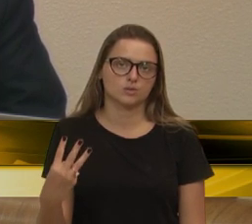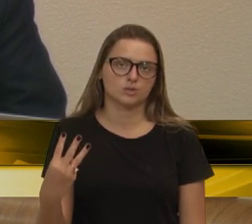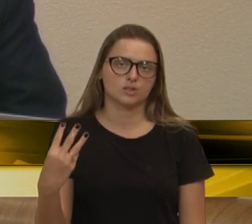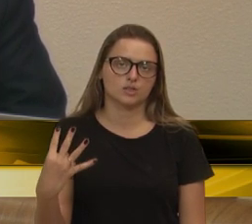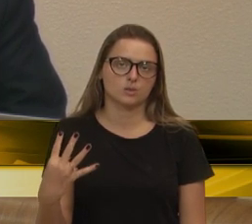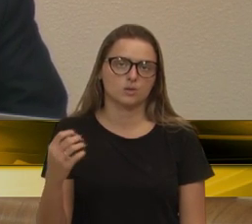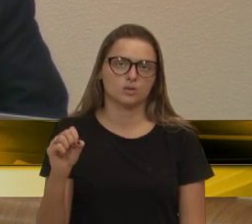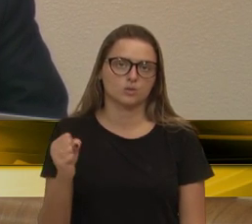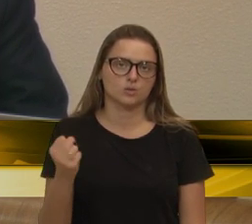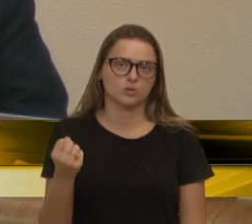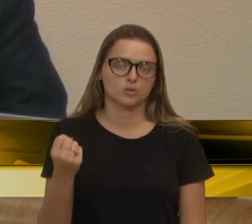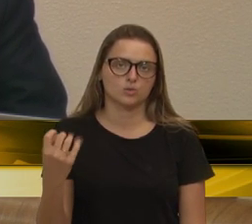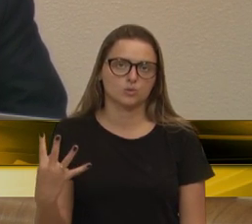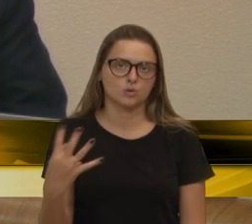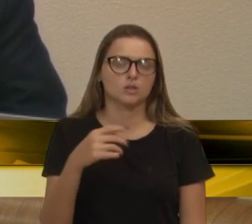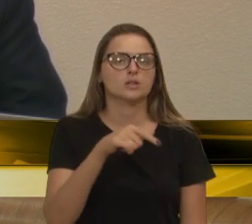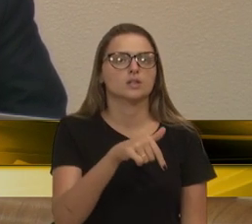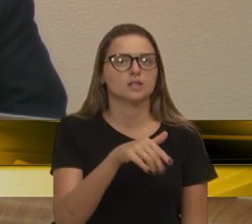700-244-3384,